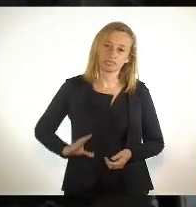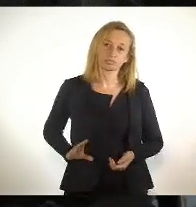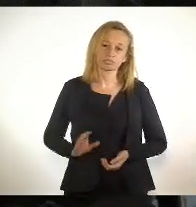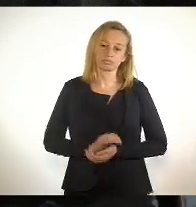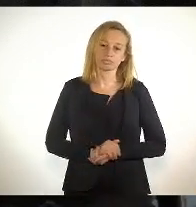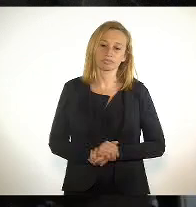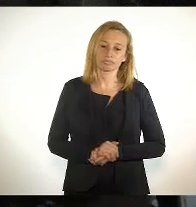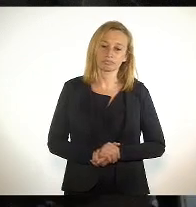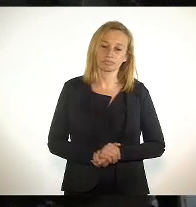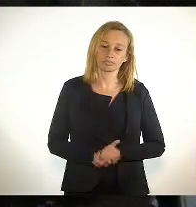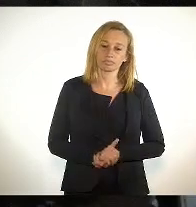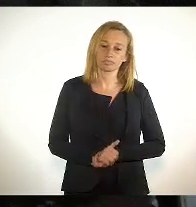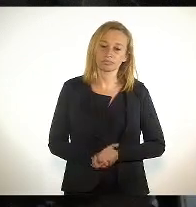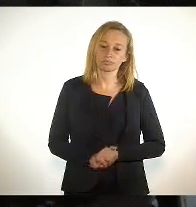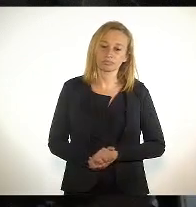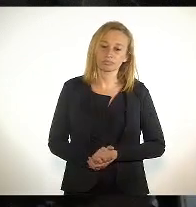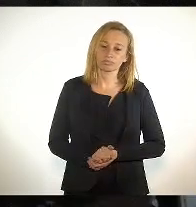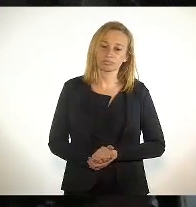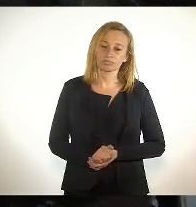Siciliano.